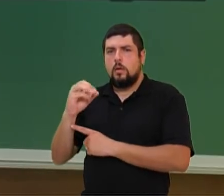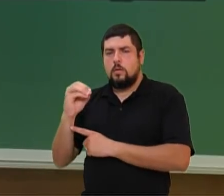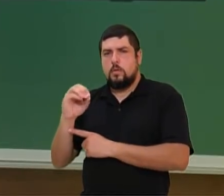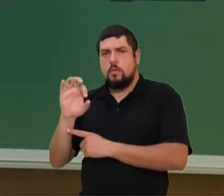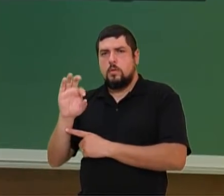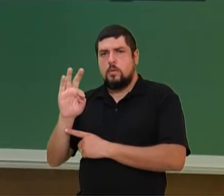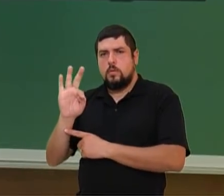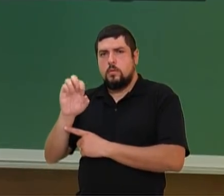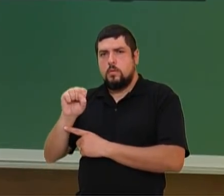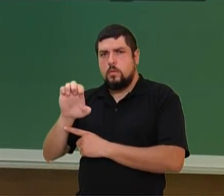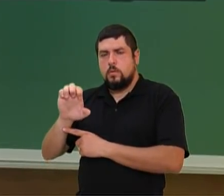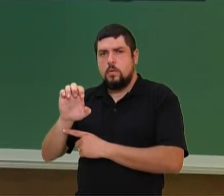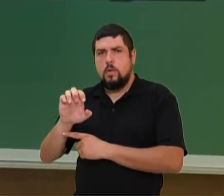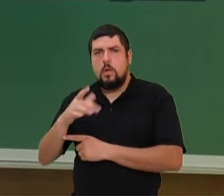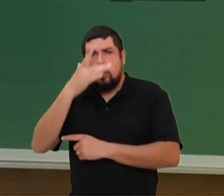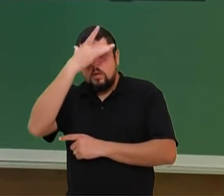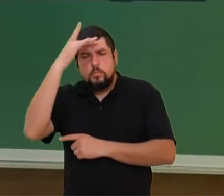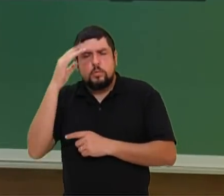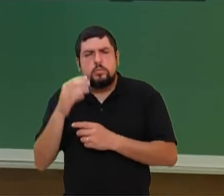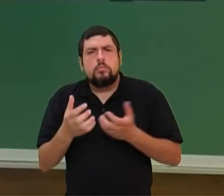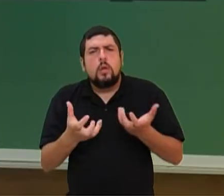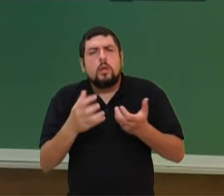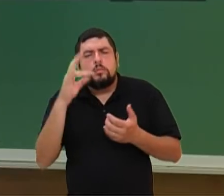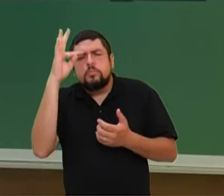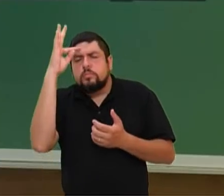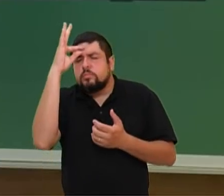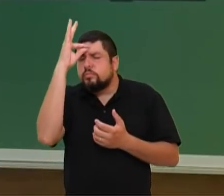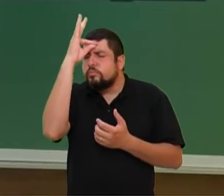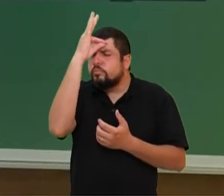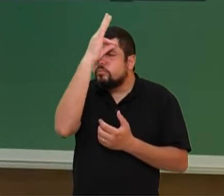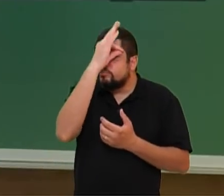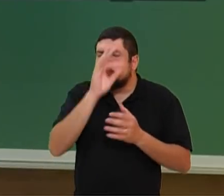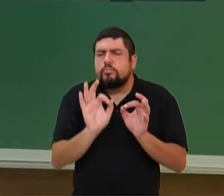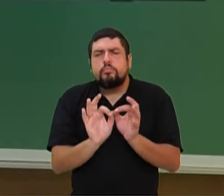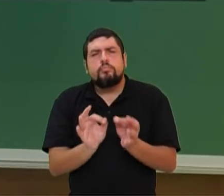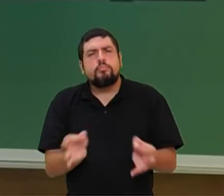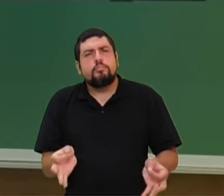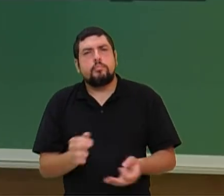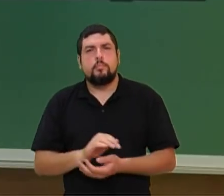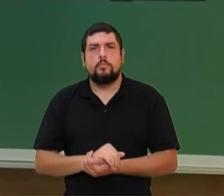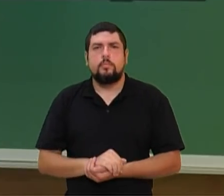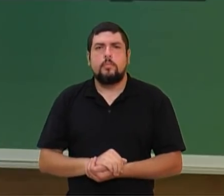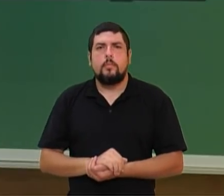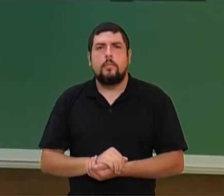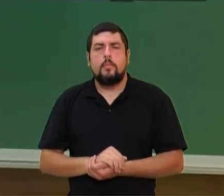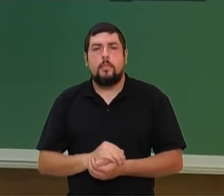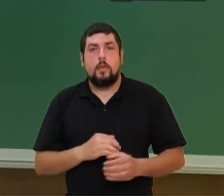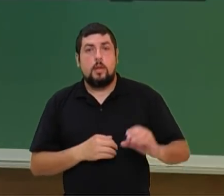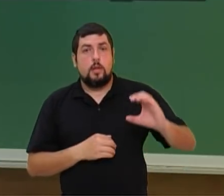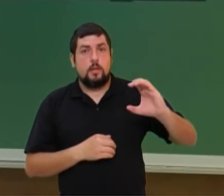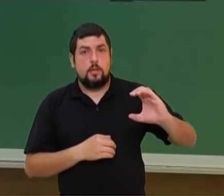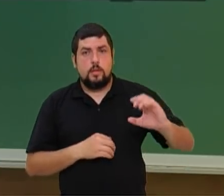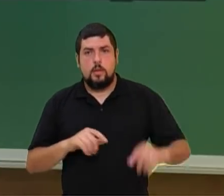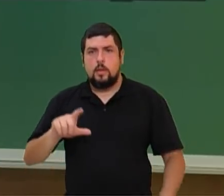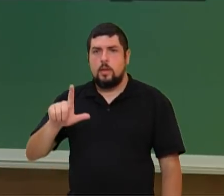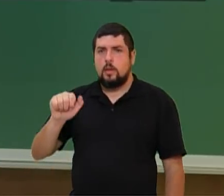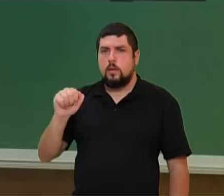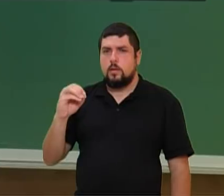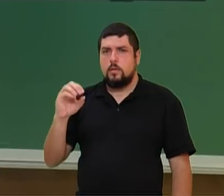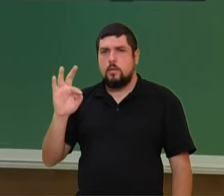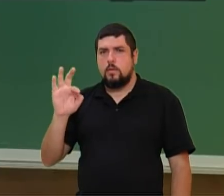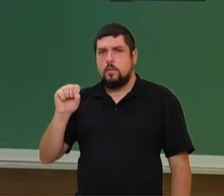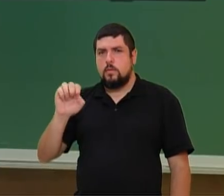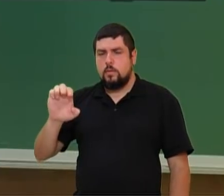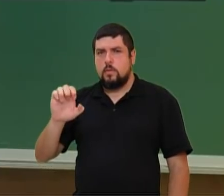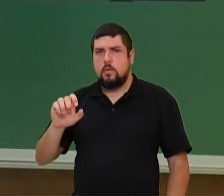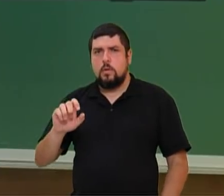pessoas permanecessem simples e ingênuas como criança? Letra C, Lao Tse queria regras e sistemas fixos